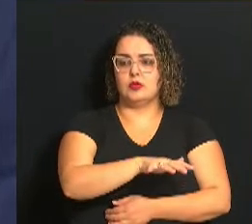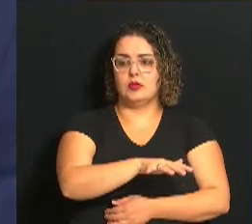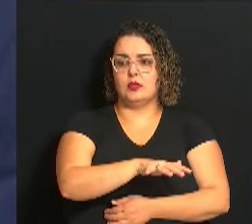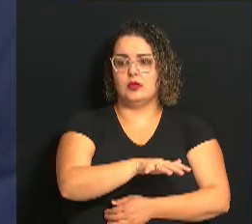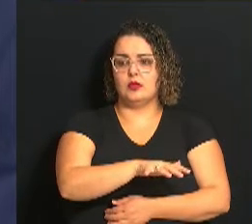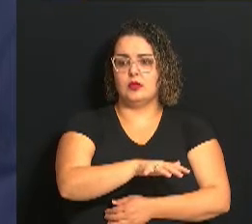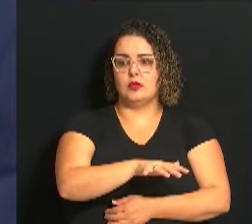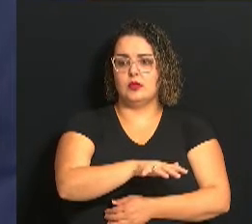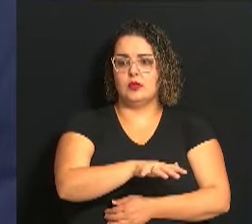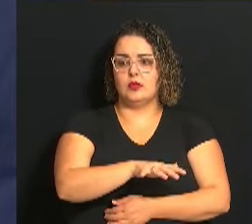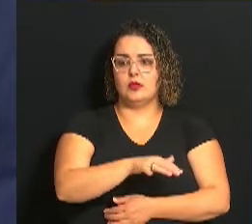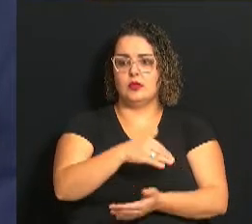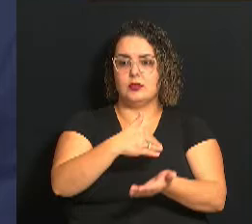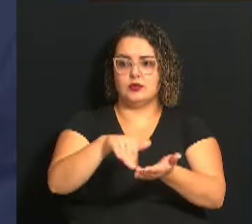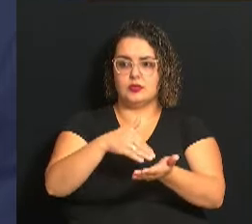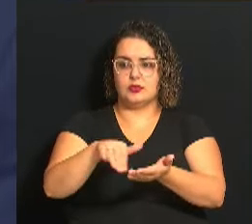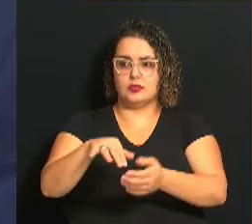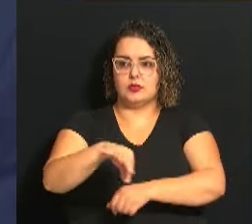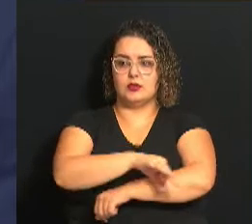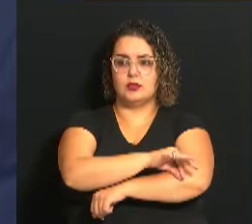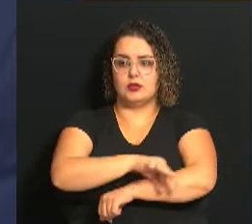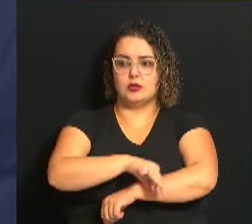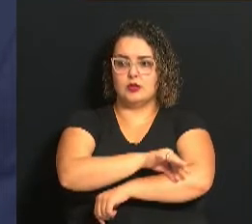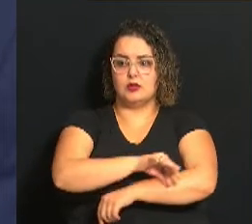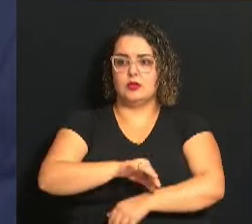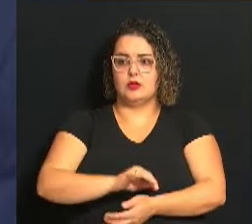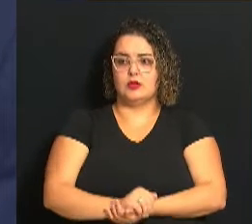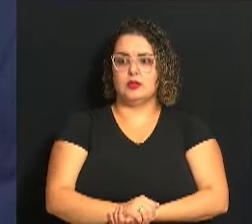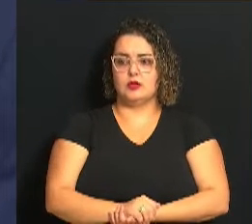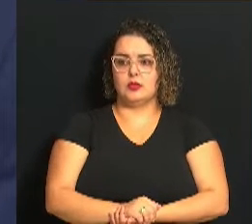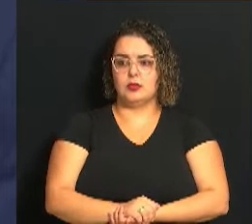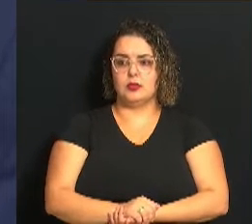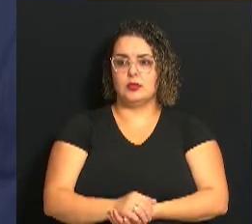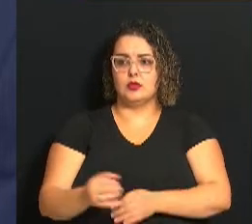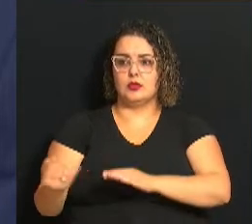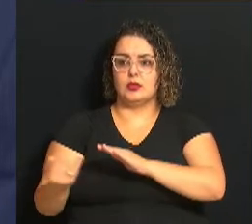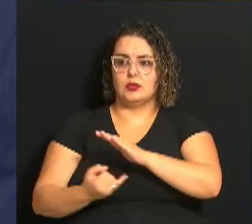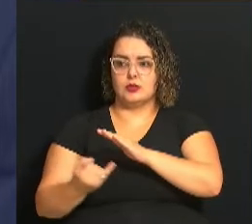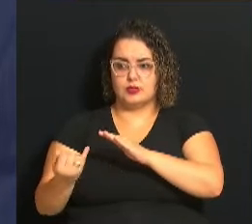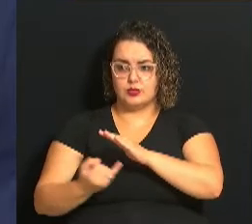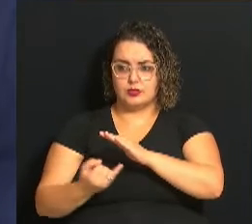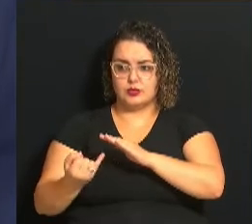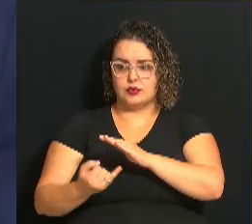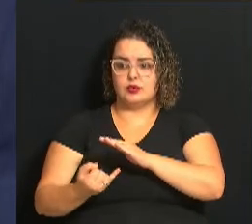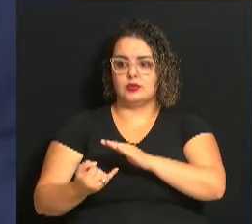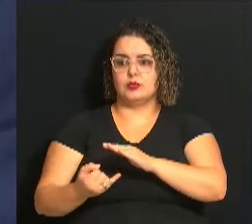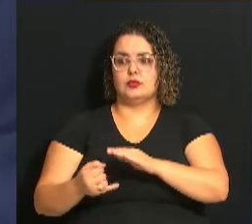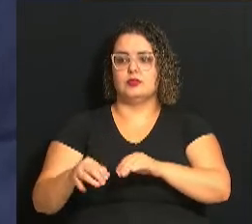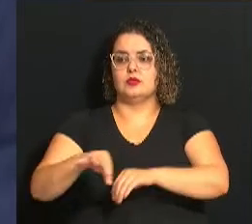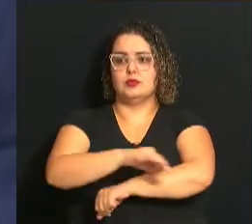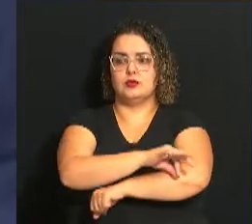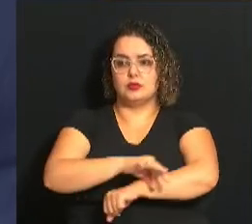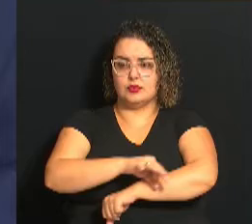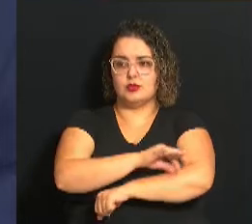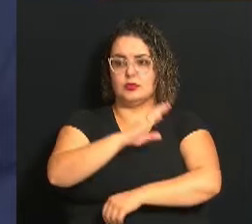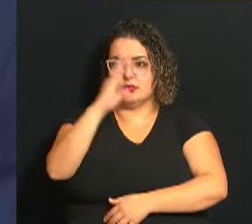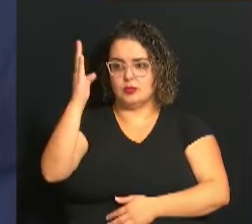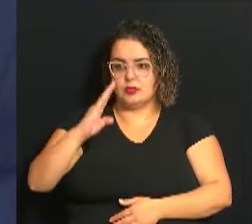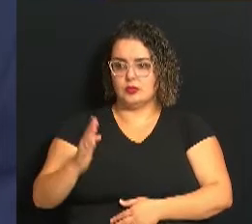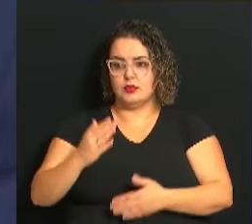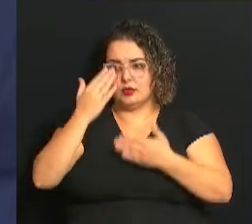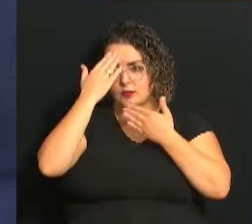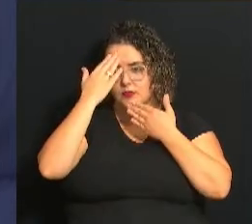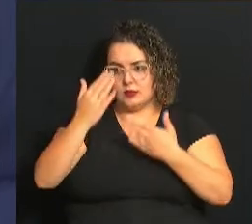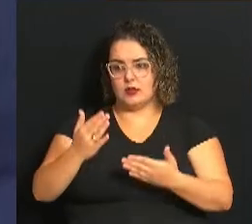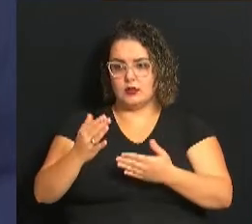de Escritórios de Arquitetura. Instituto de Arquitetos do Brasil. Pronto. Muito obrigado, viu,